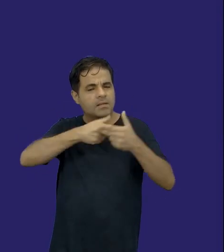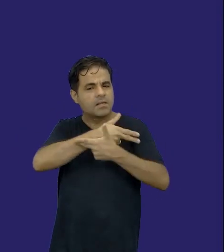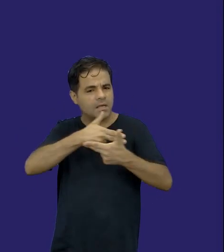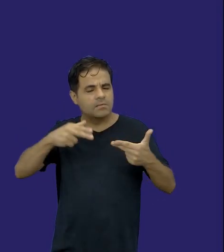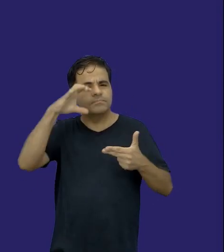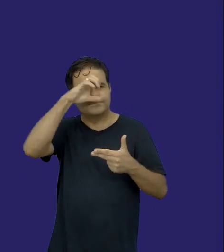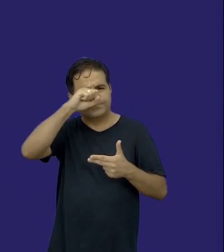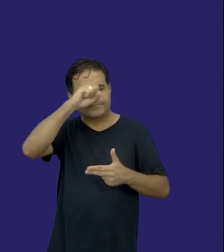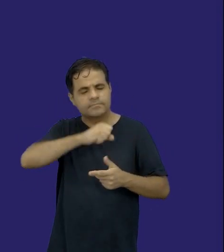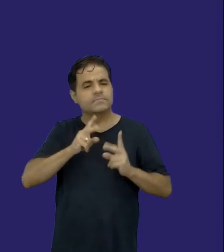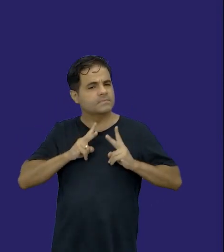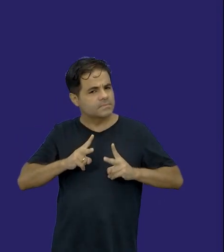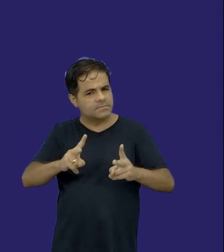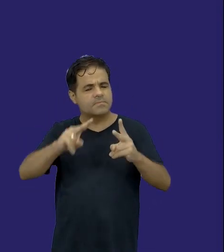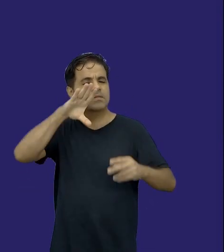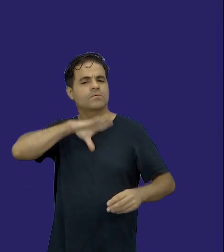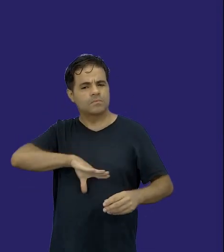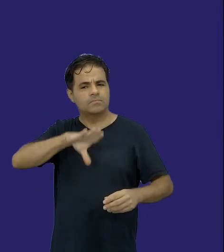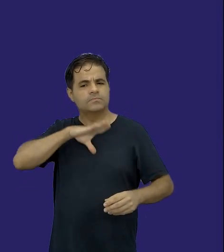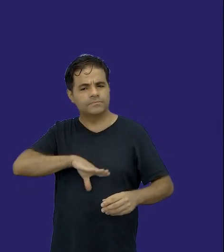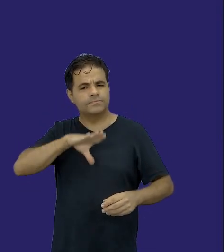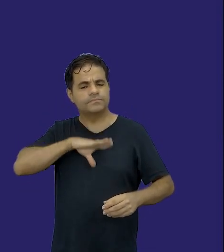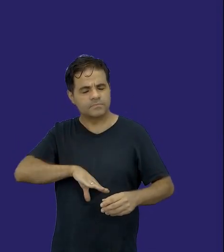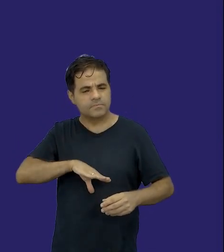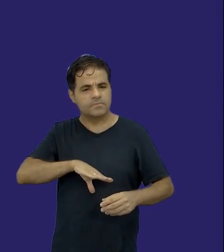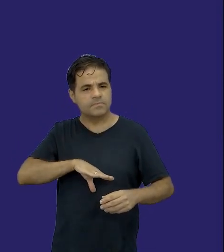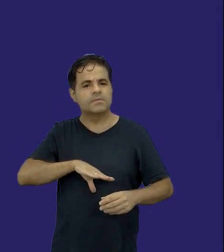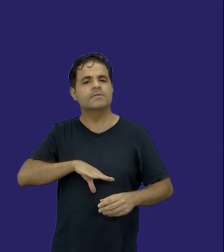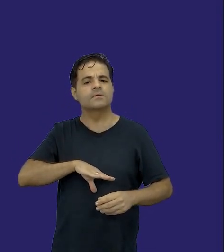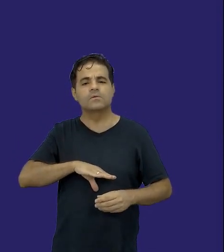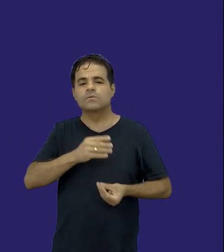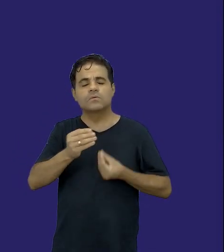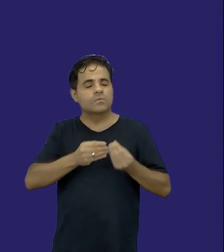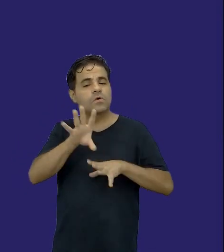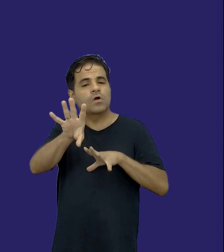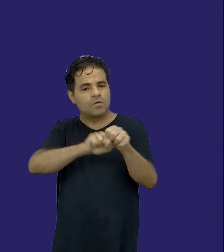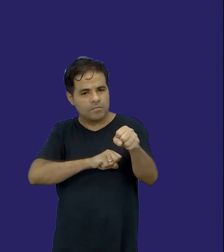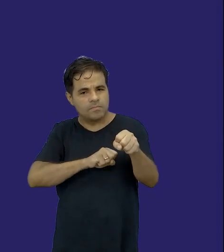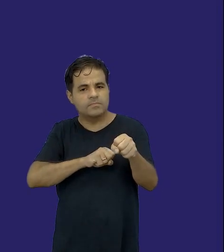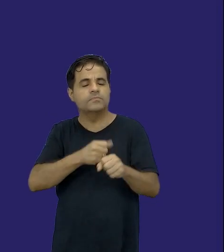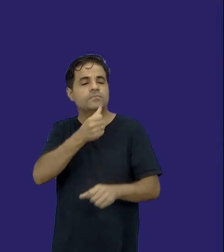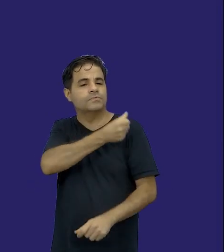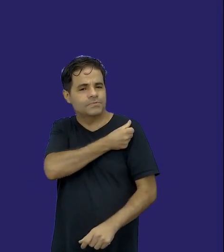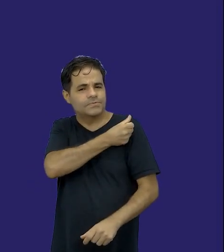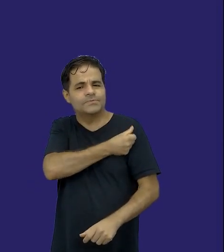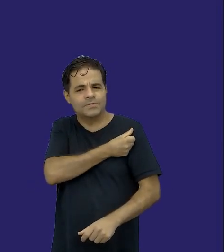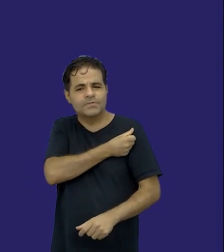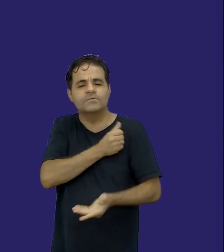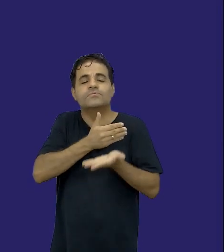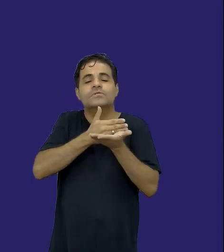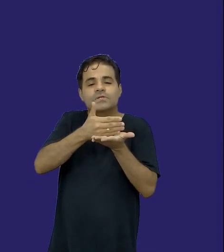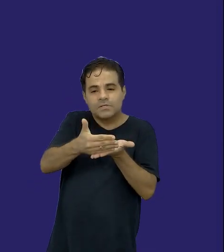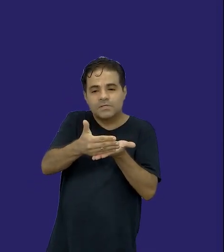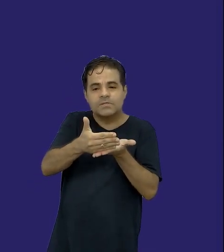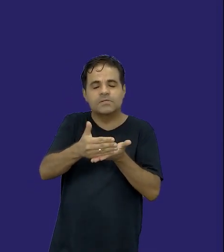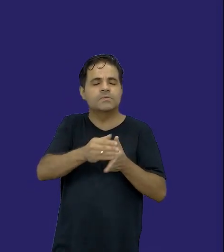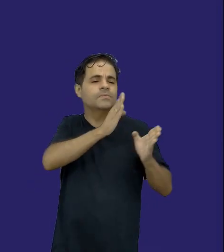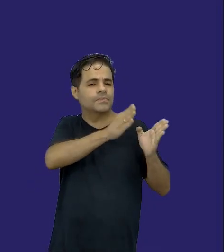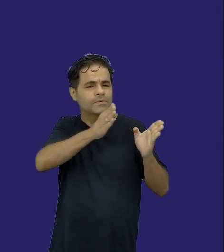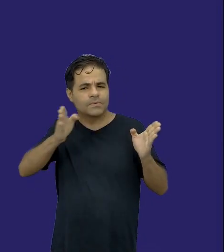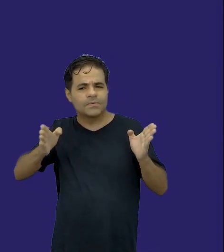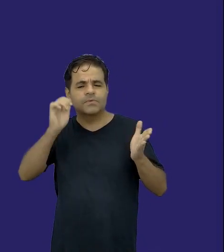caderno do Aprender Sempre, de língua portuguesa, com a formação do sexto ano, iniciando aí com a sequência